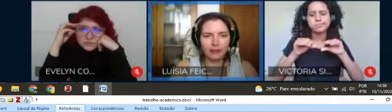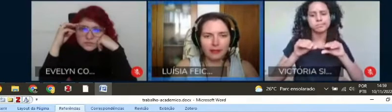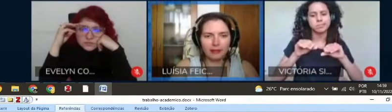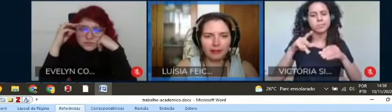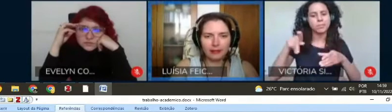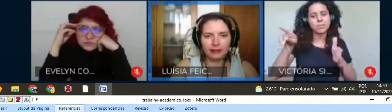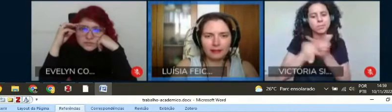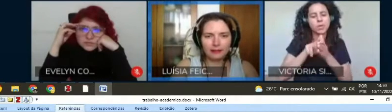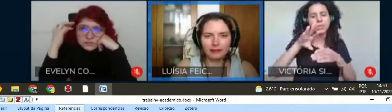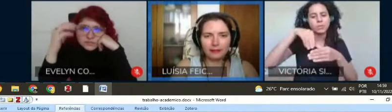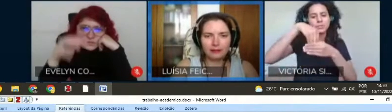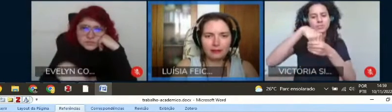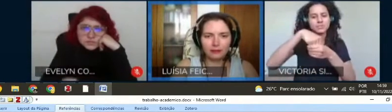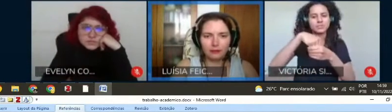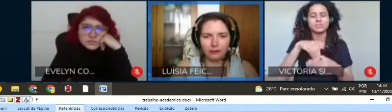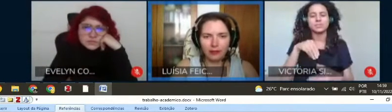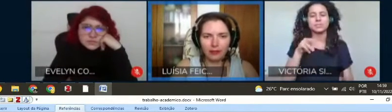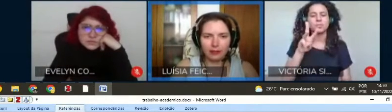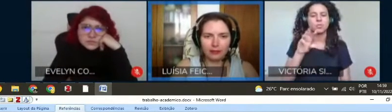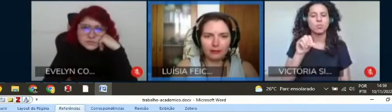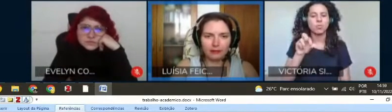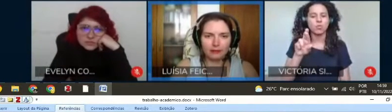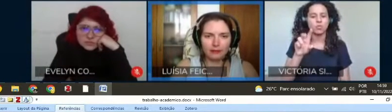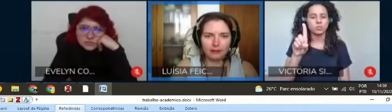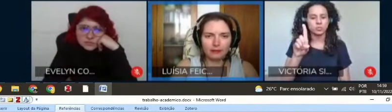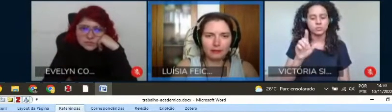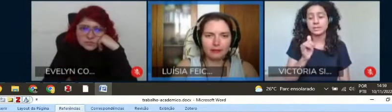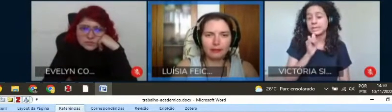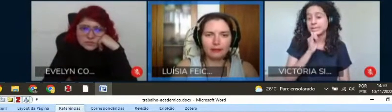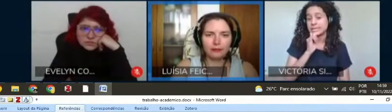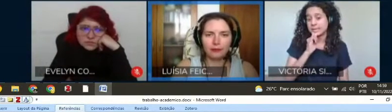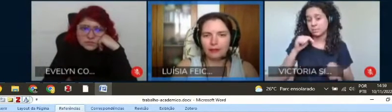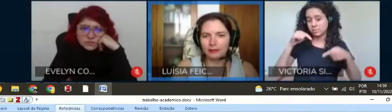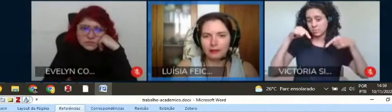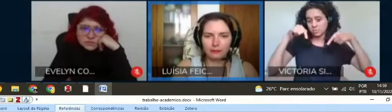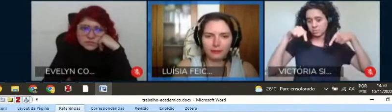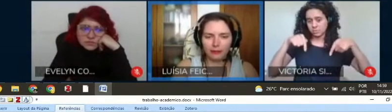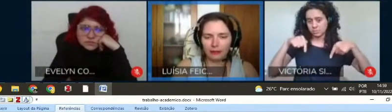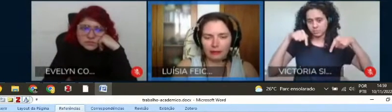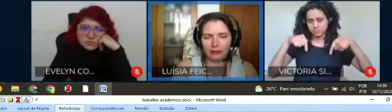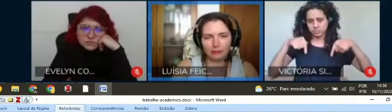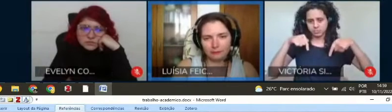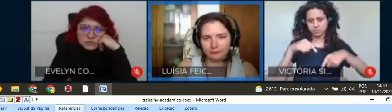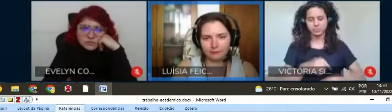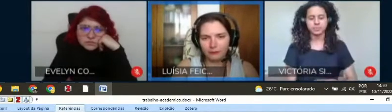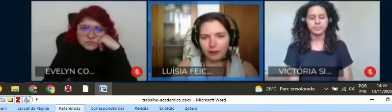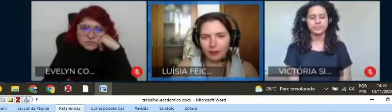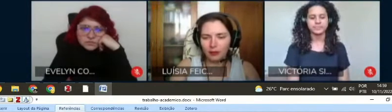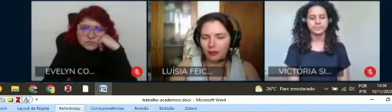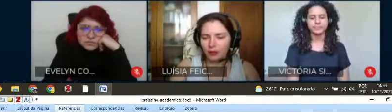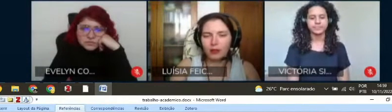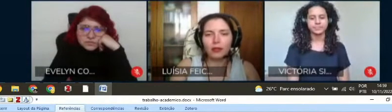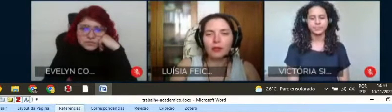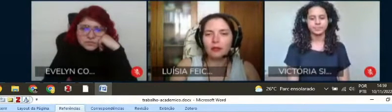Os animais silvestres são a saber.